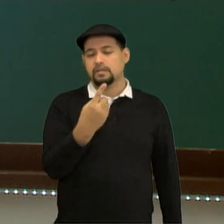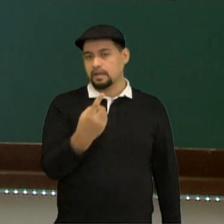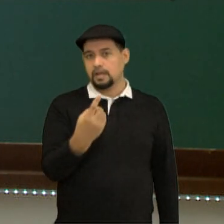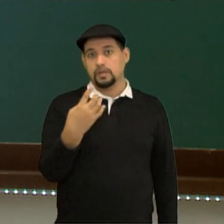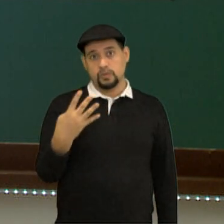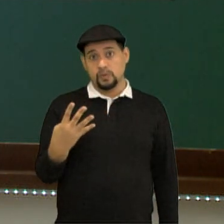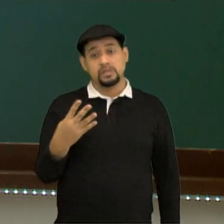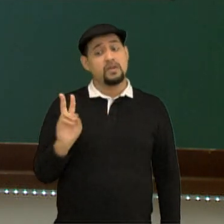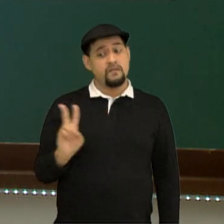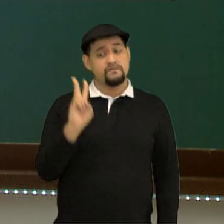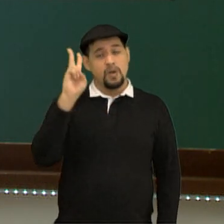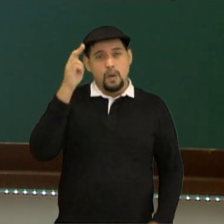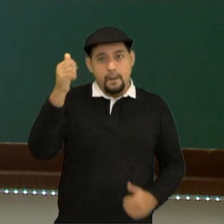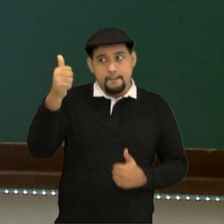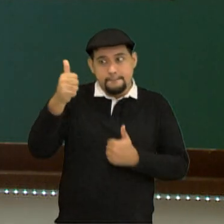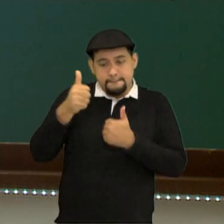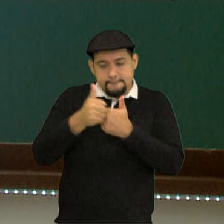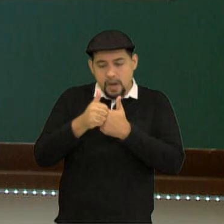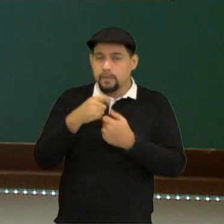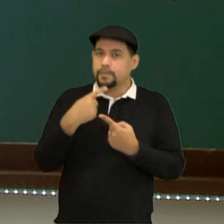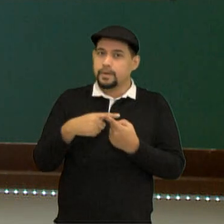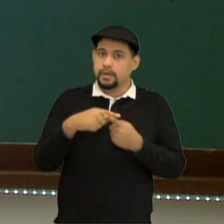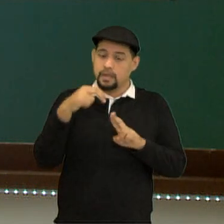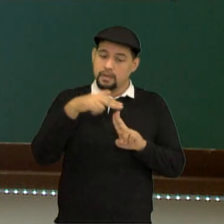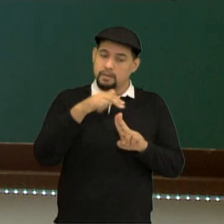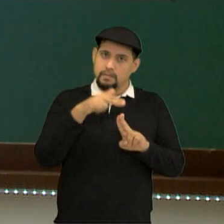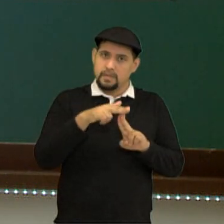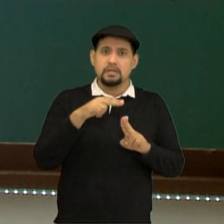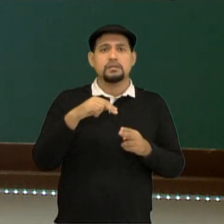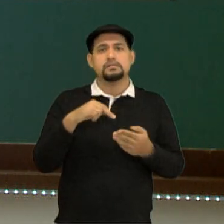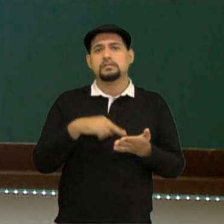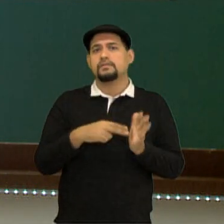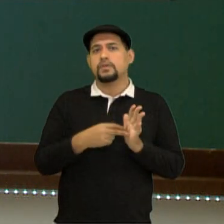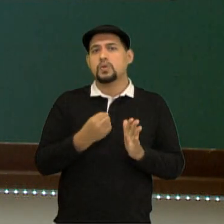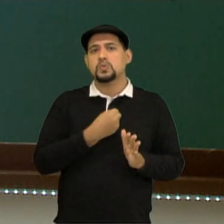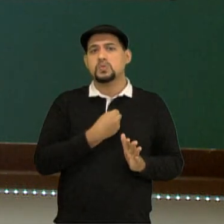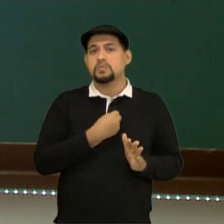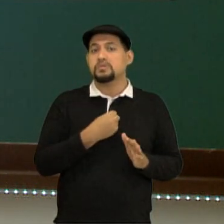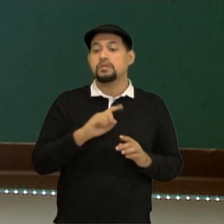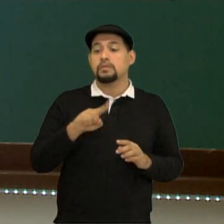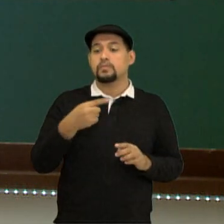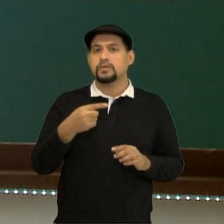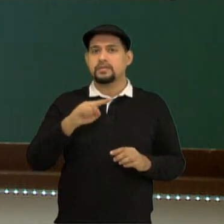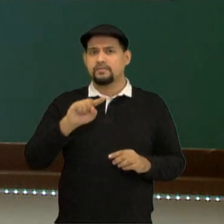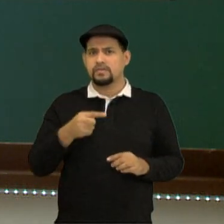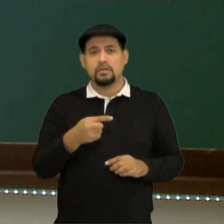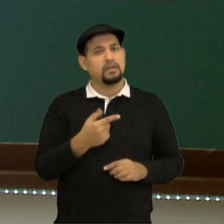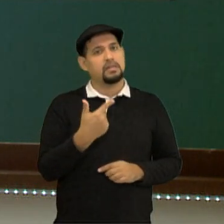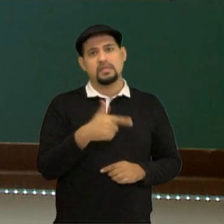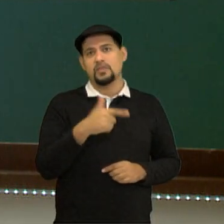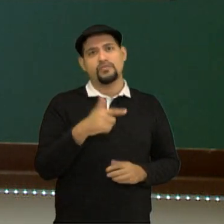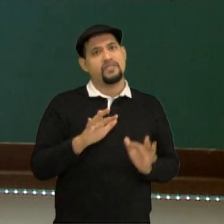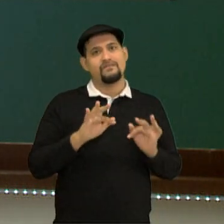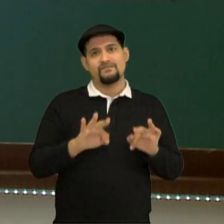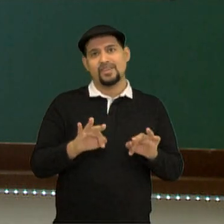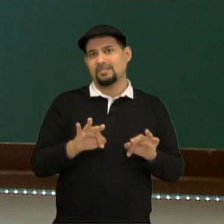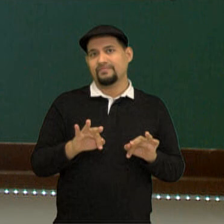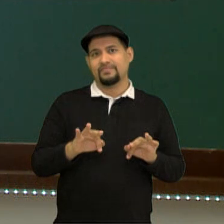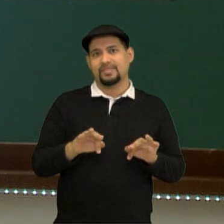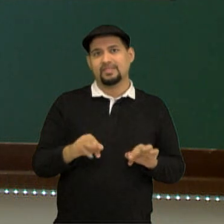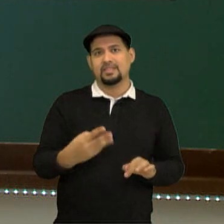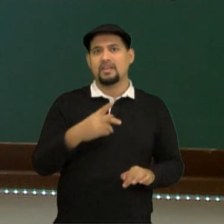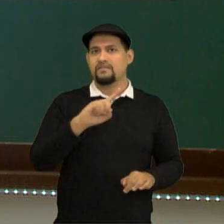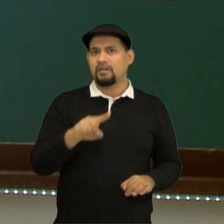um valor aproximado, porque a gente sabe que o número π é um número irracional, ou seja, depois da vírgula não tem fim o número de